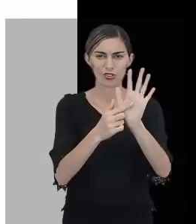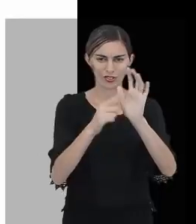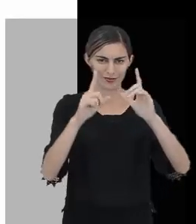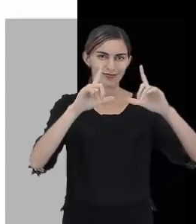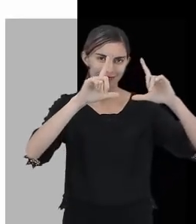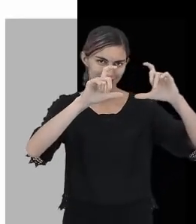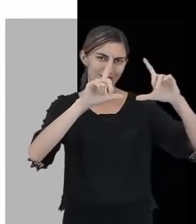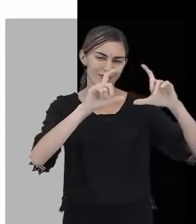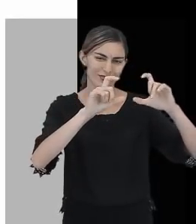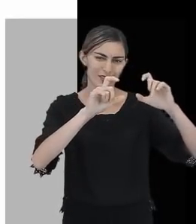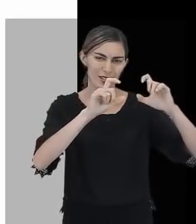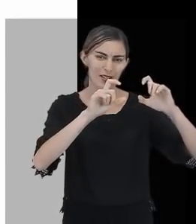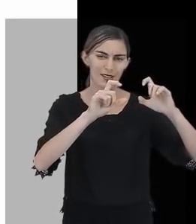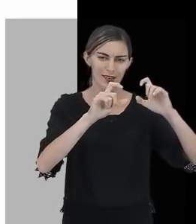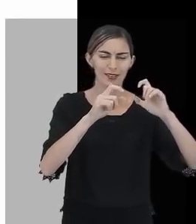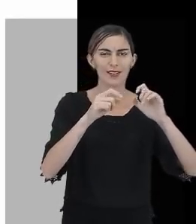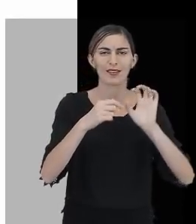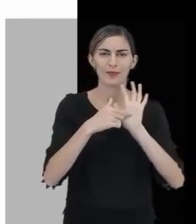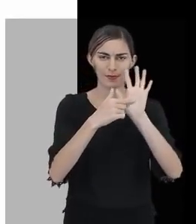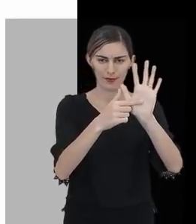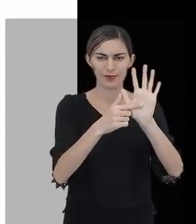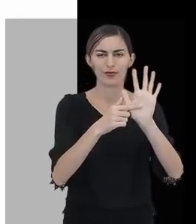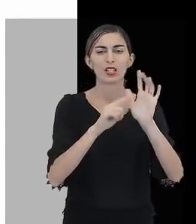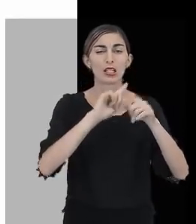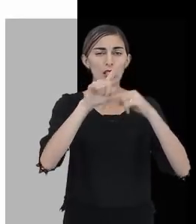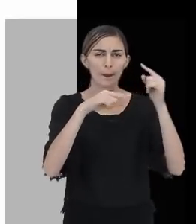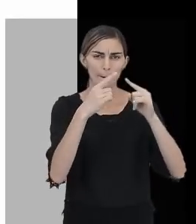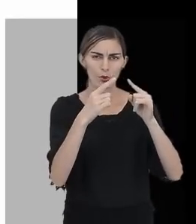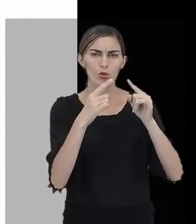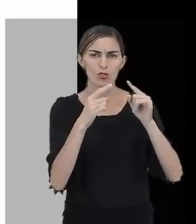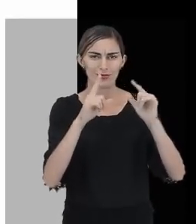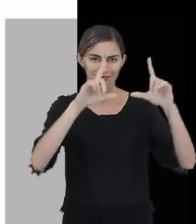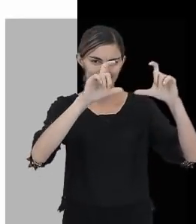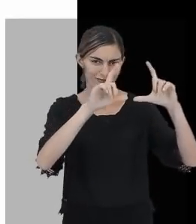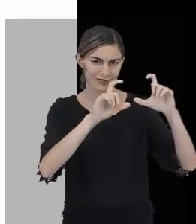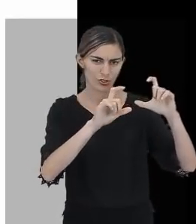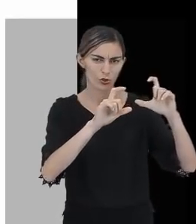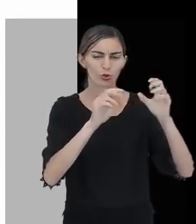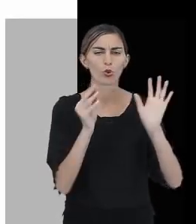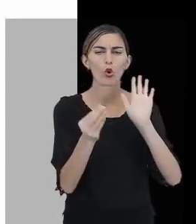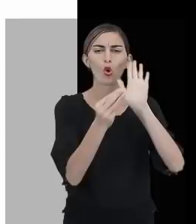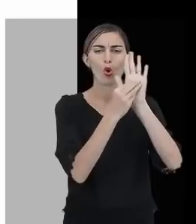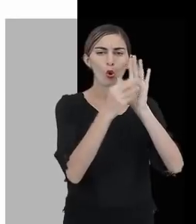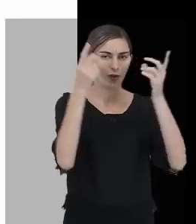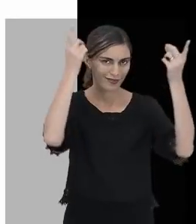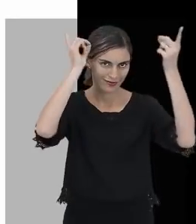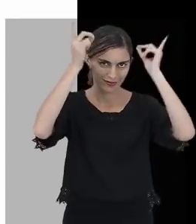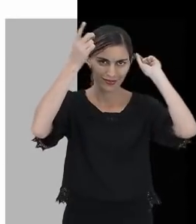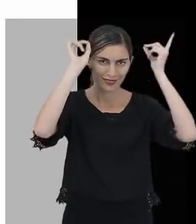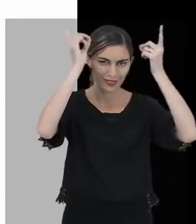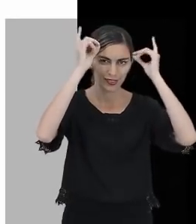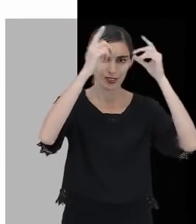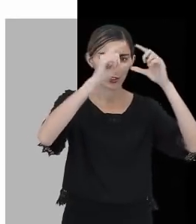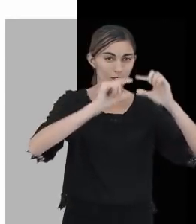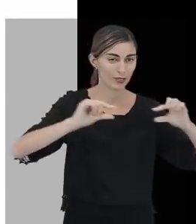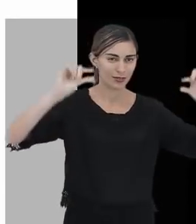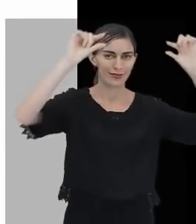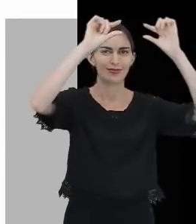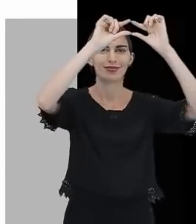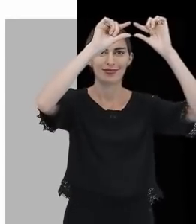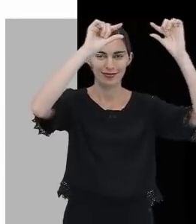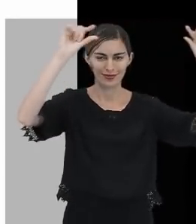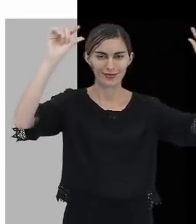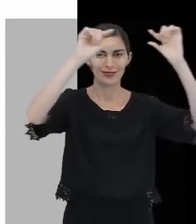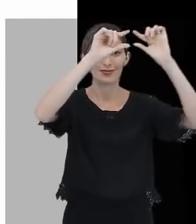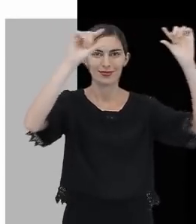imagem de trás dessa paisagem. Depois dessa imagem é colocado essa imagenzinha do Android, pode ver que ela está por cima do